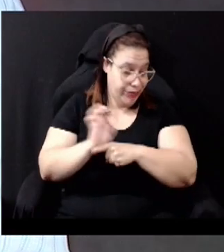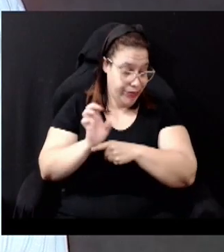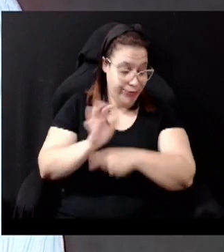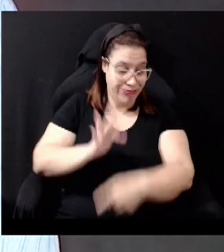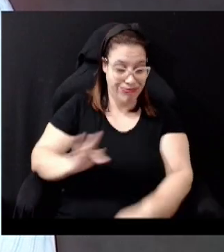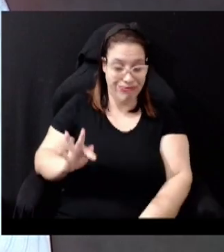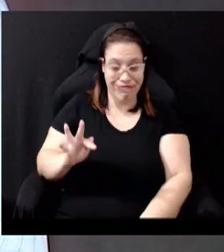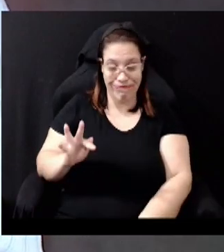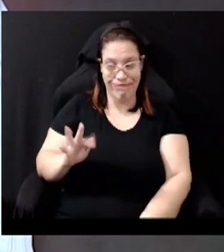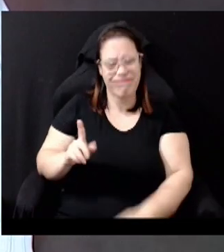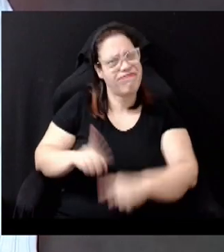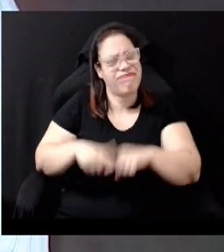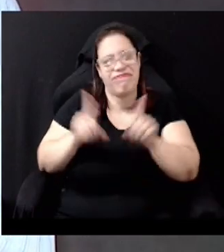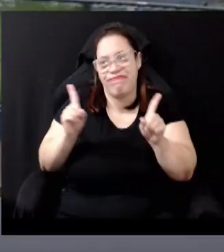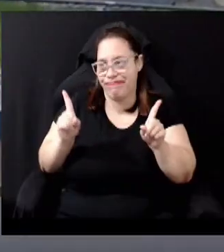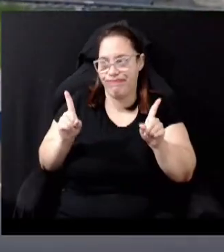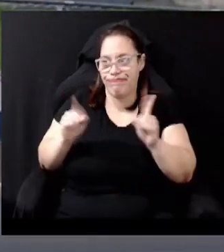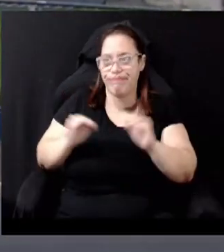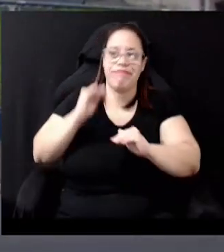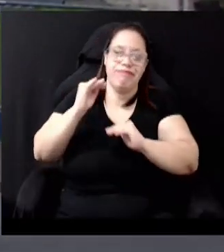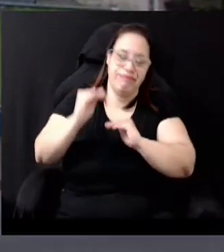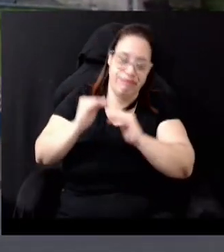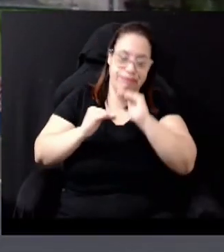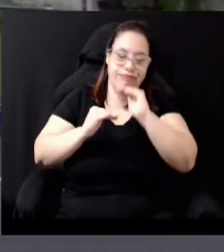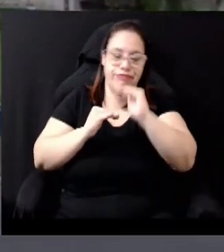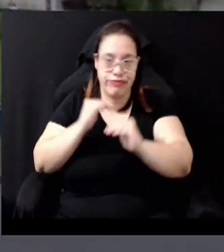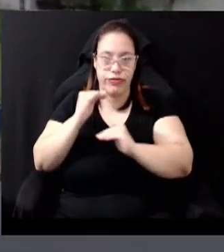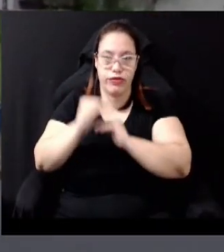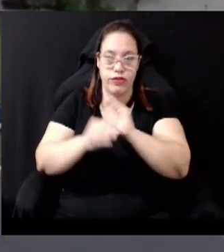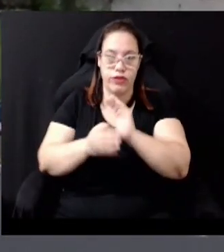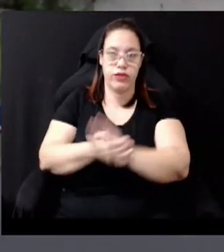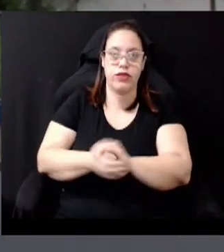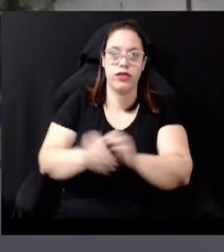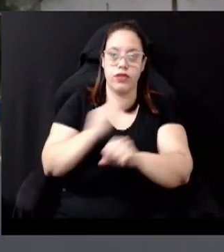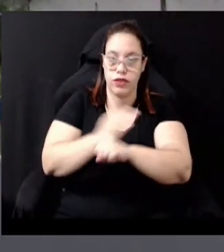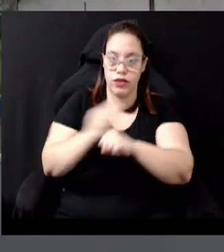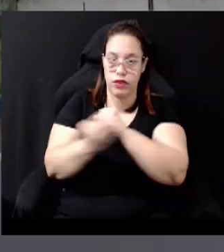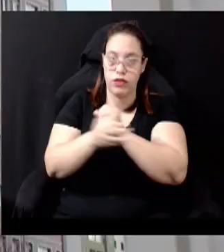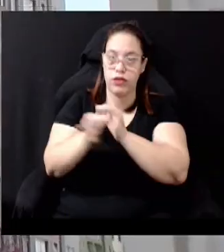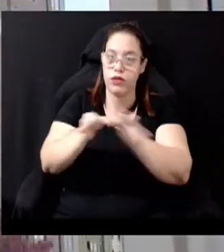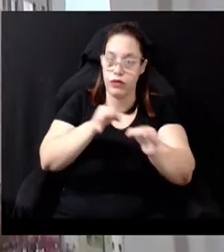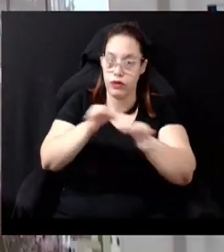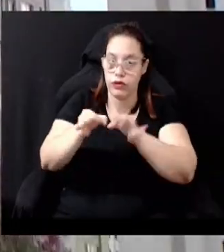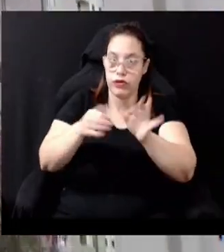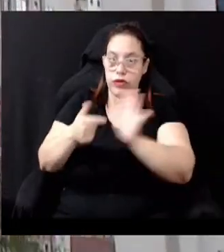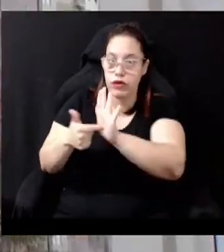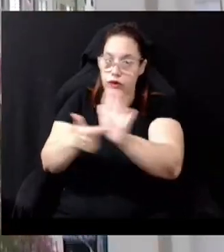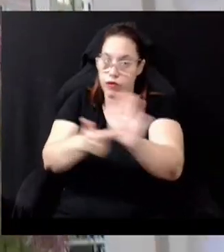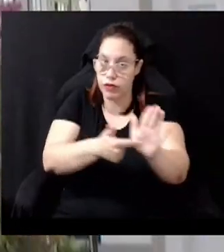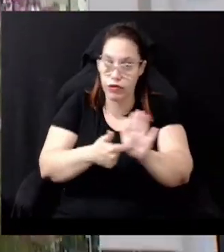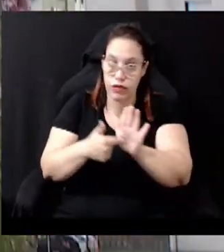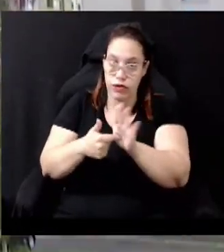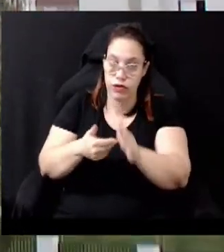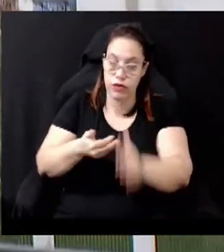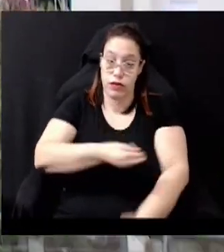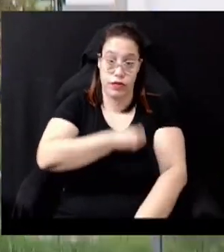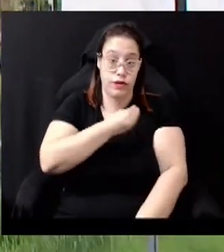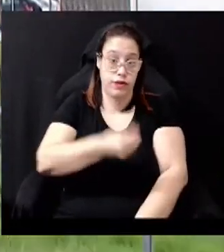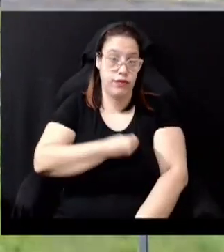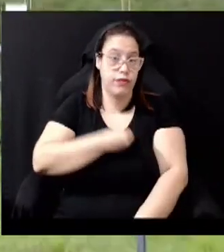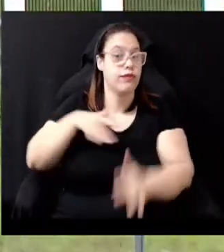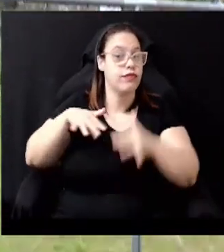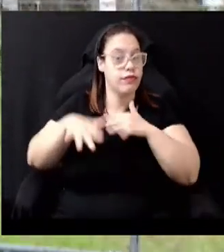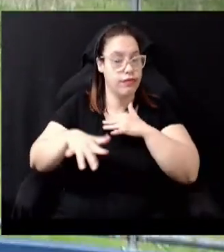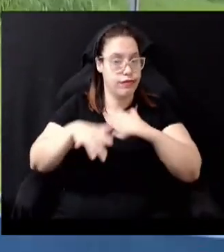qualquer forma, isso vai se desenhando no tempo, né? Os bairros planejados acabam mostrando que a convivência e a mobilidade